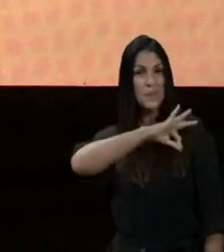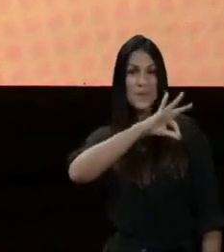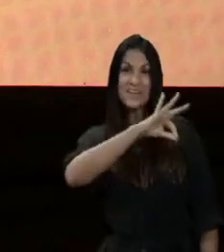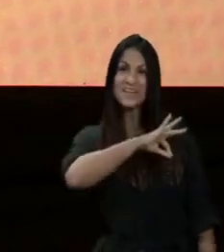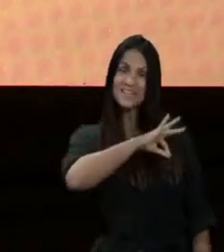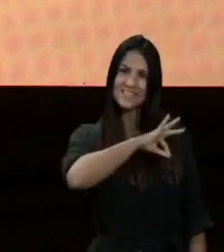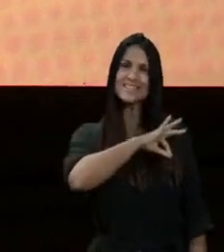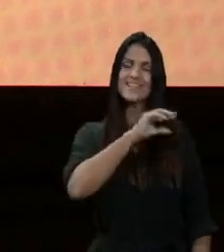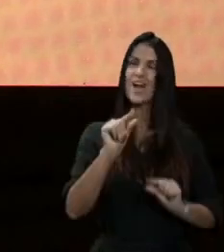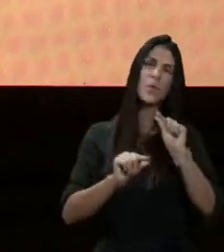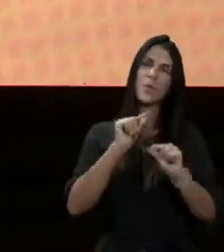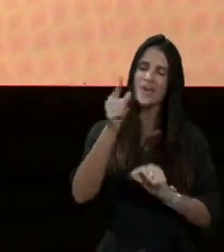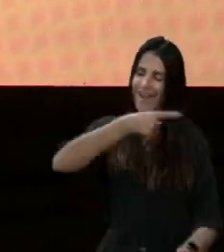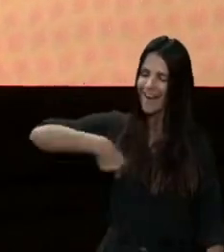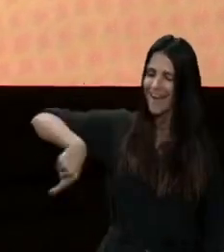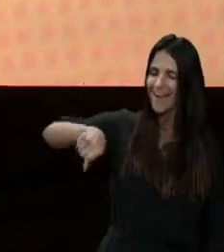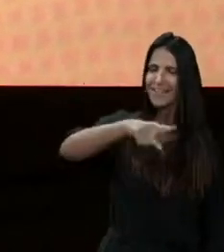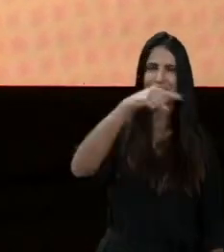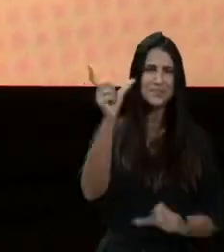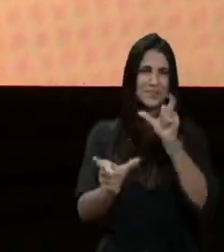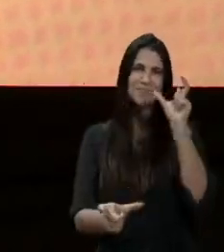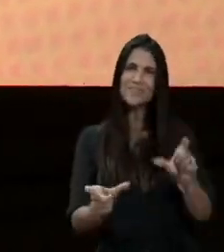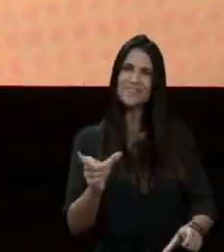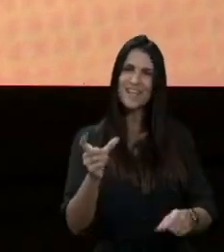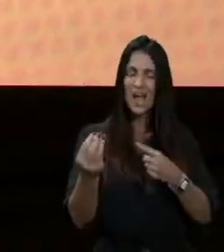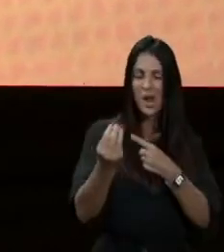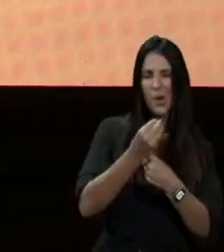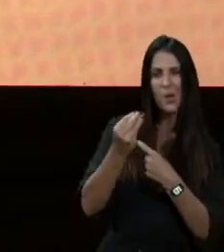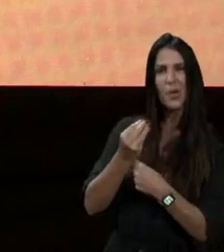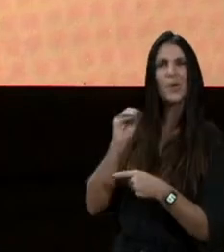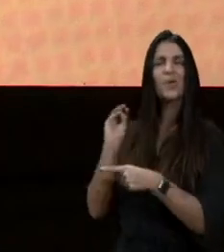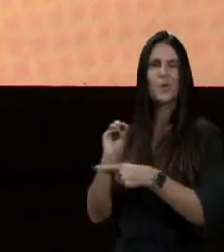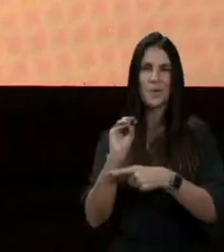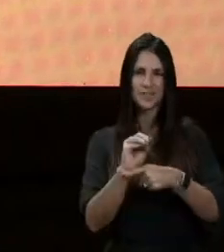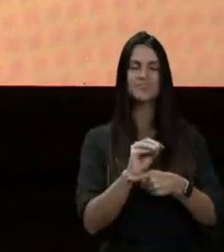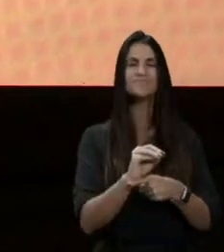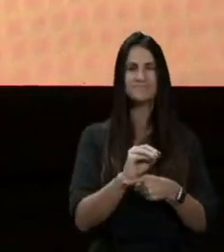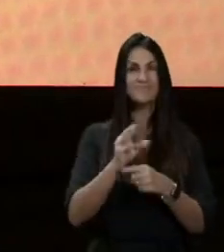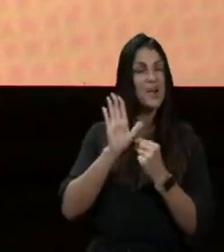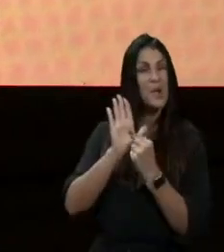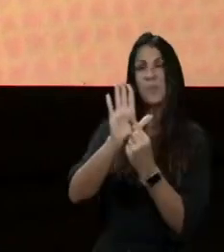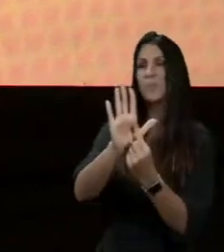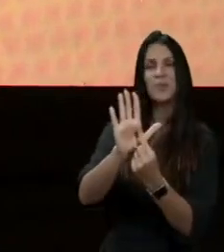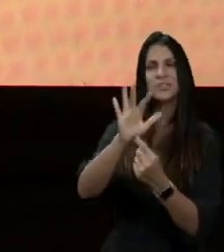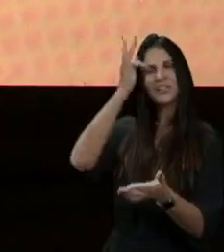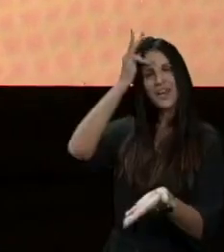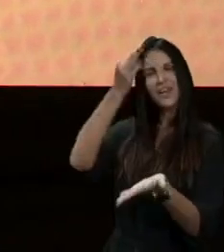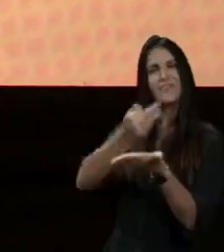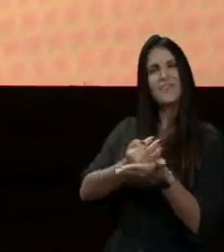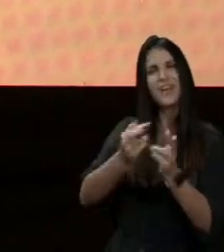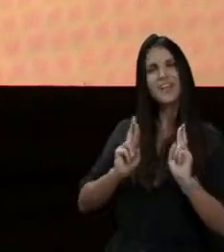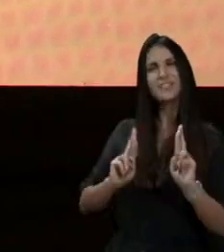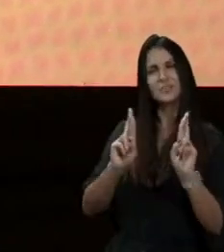de cada um de vocês que cuidam de nós serão os promotores dessa fé e